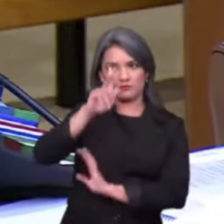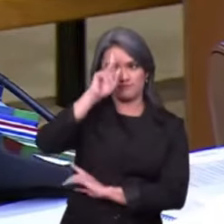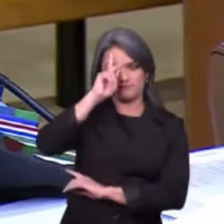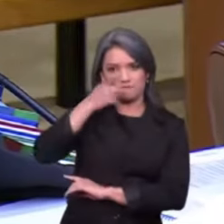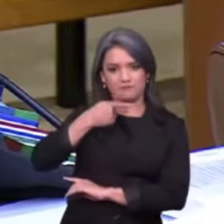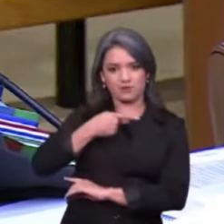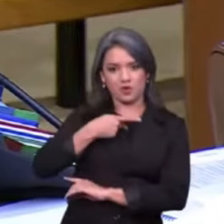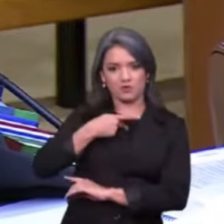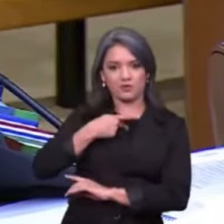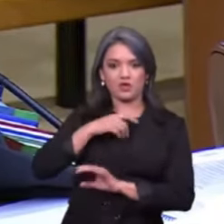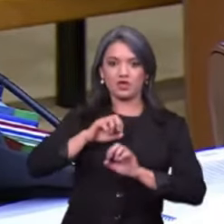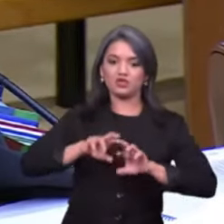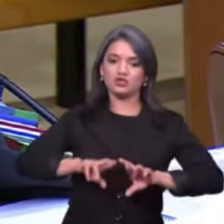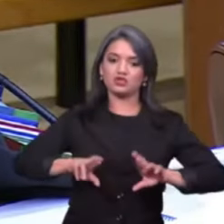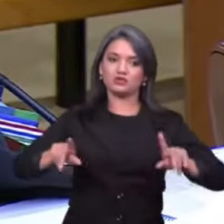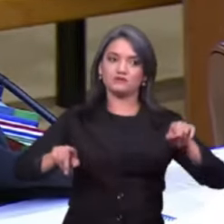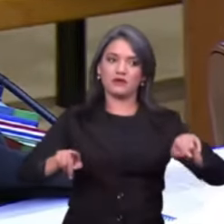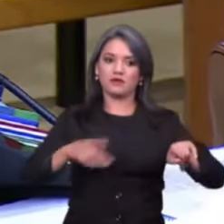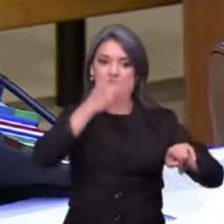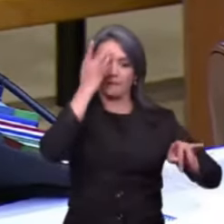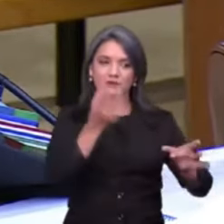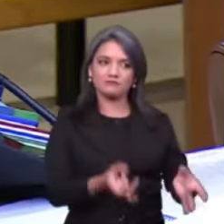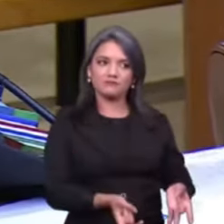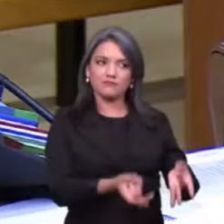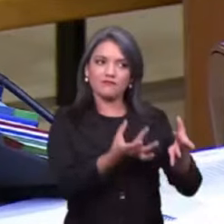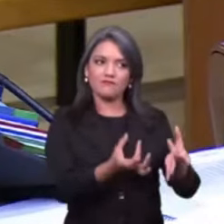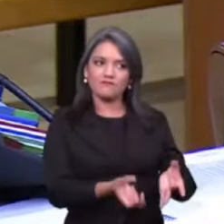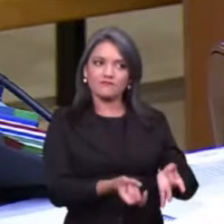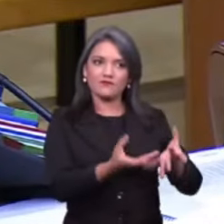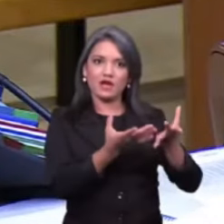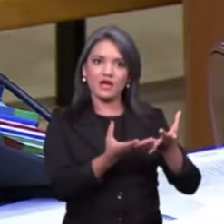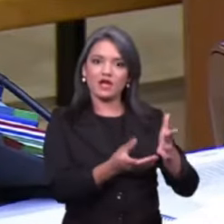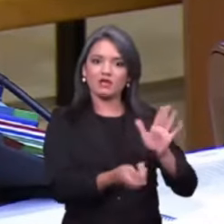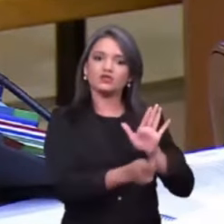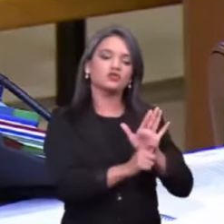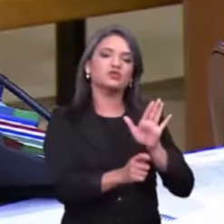do traficante de drogas, que diz respeito ao artigo 23.